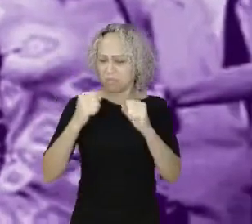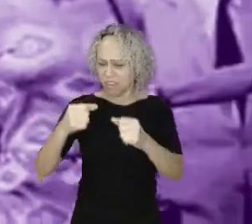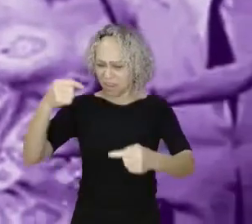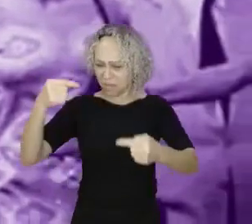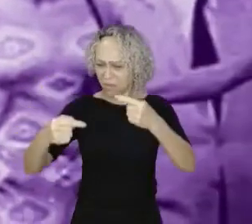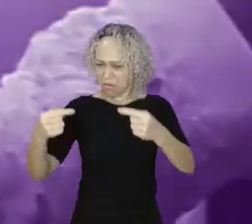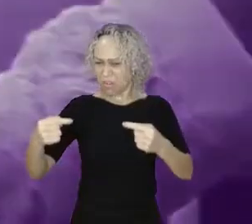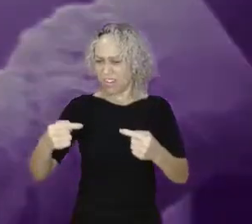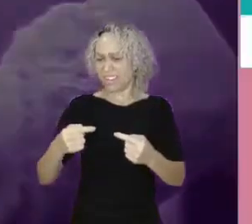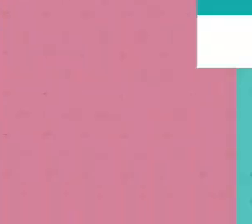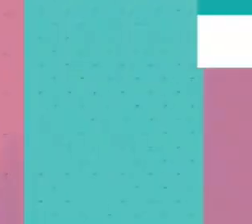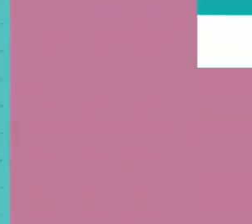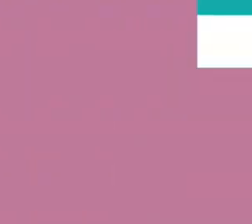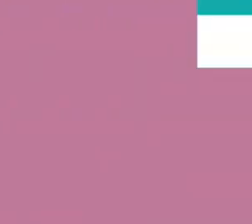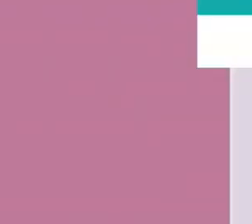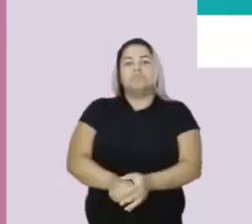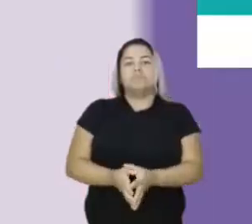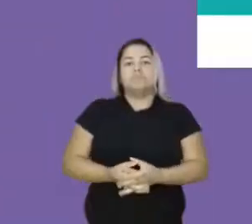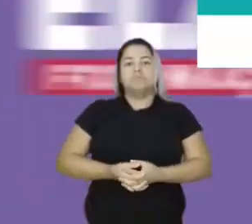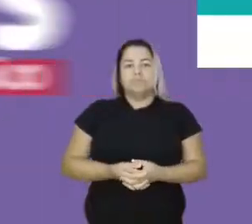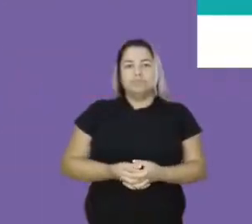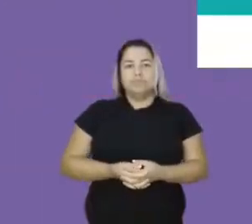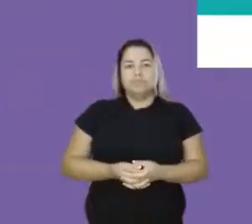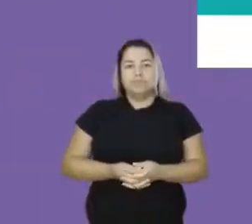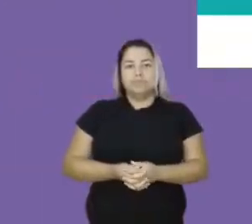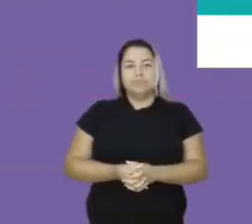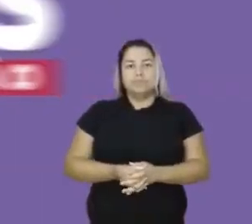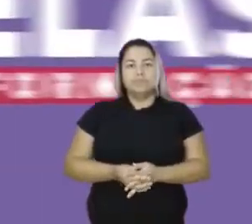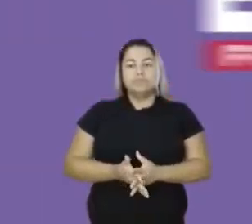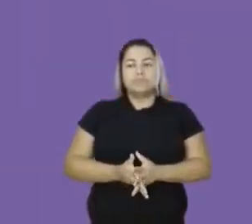de poder.